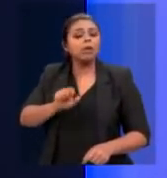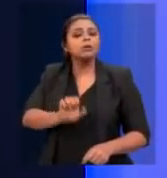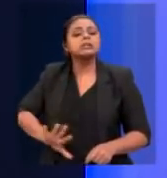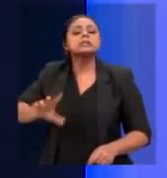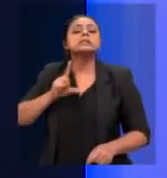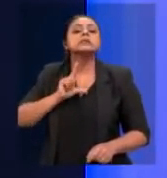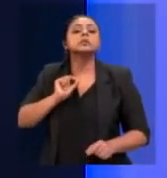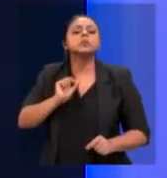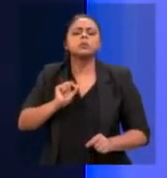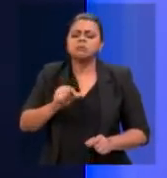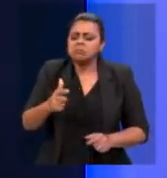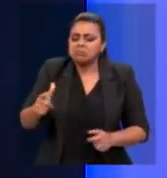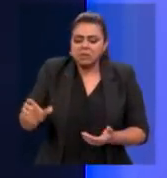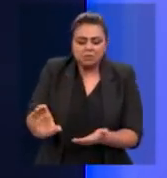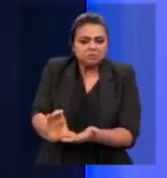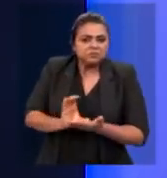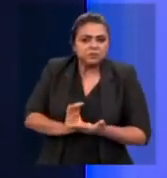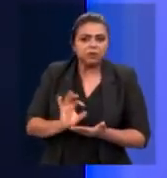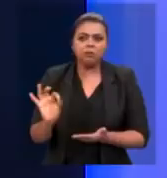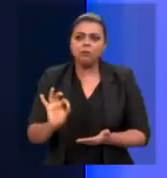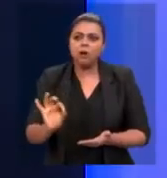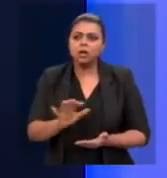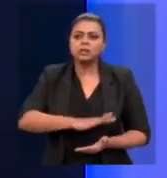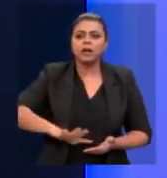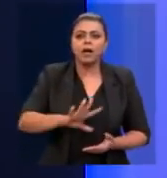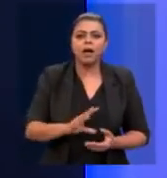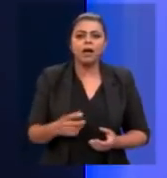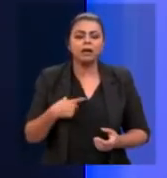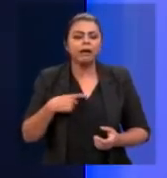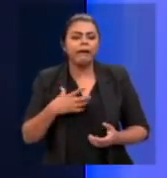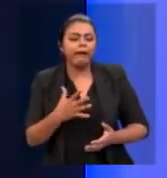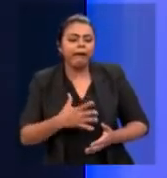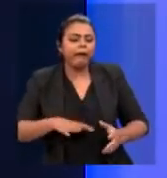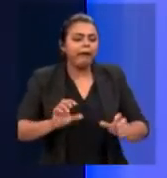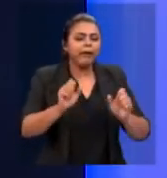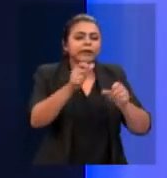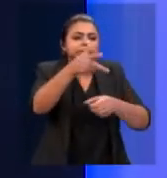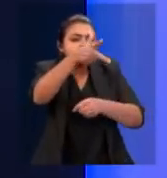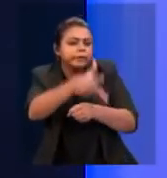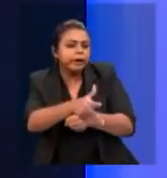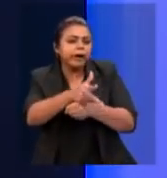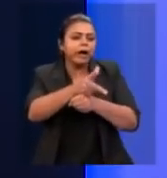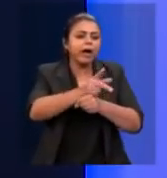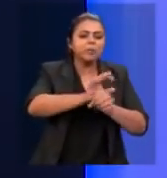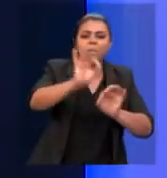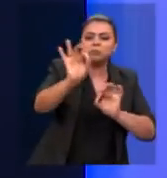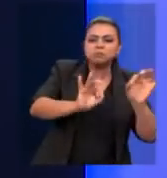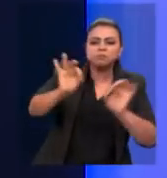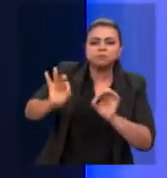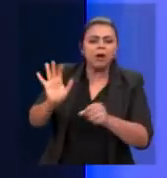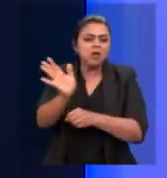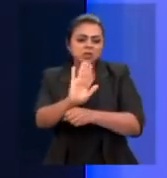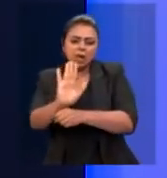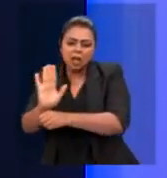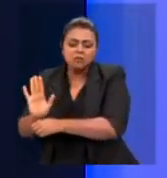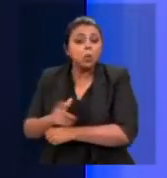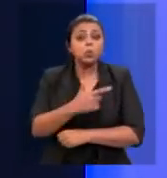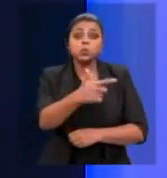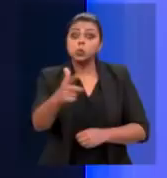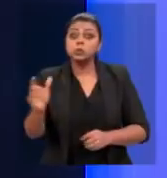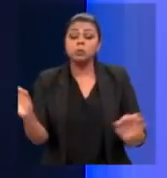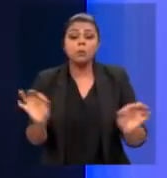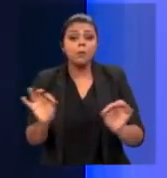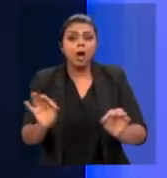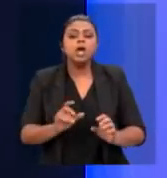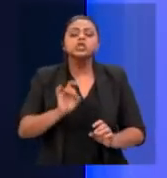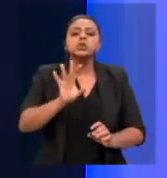o investimento nas cenas por exemplo de audiovisual nos festivais de cinema que acontecem recendo realizado somente na região